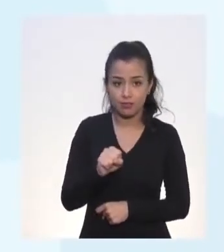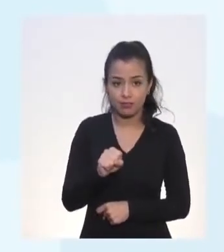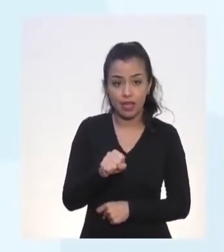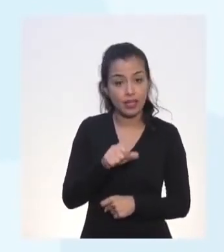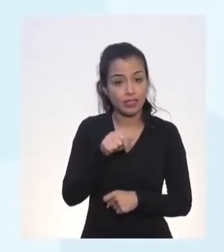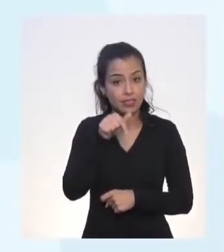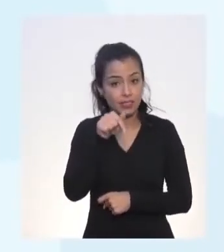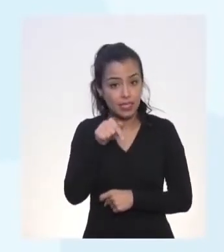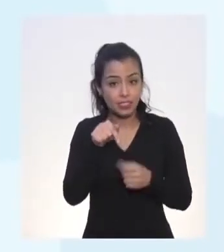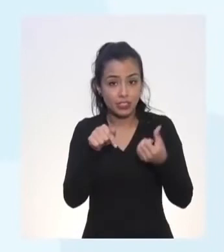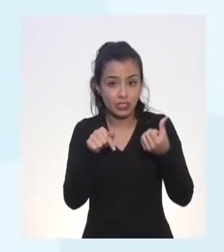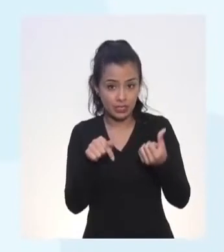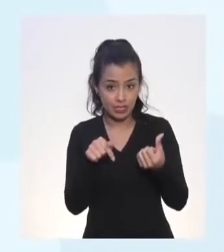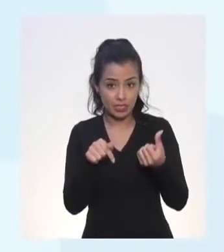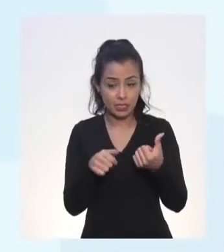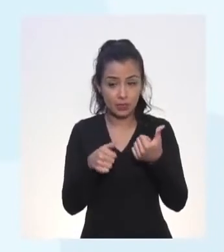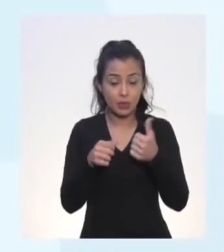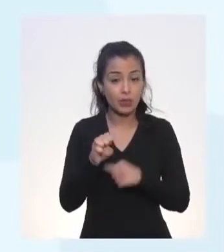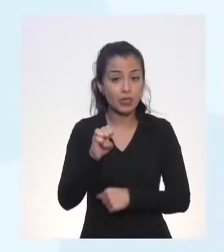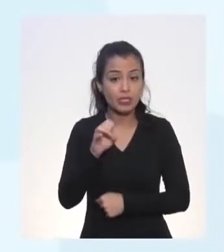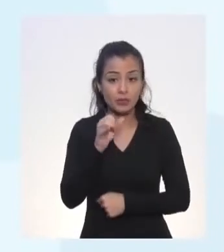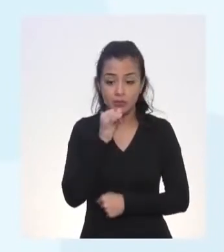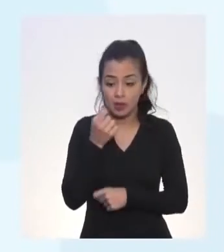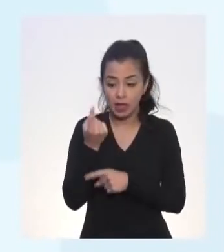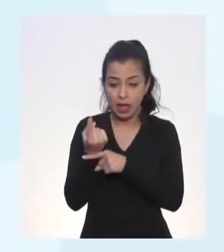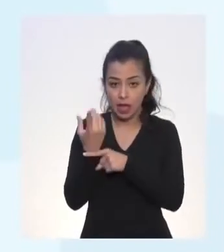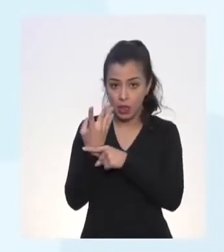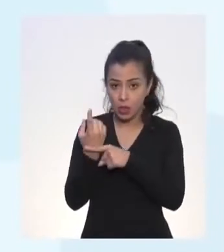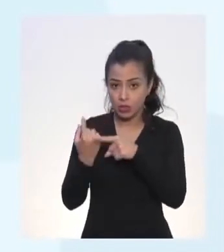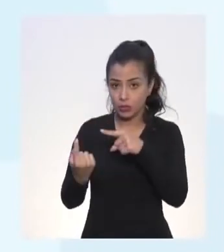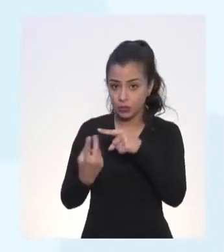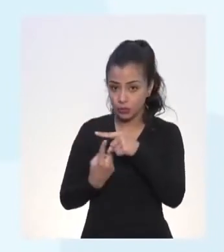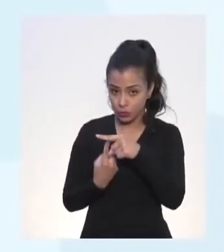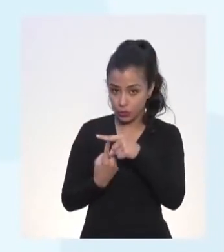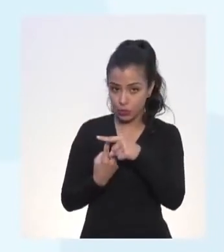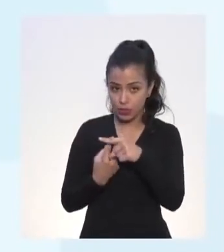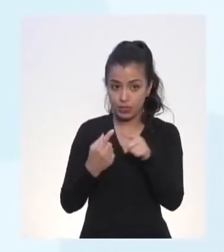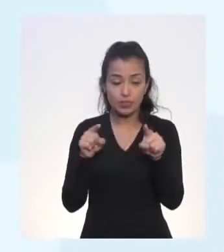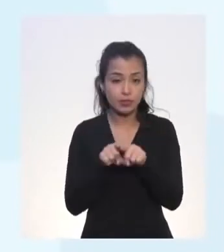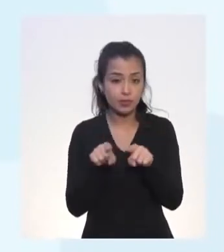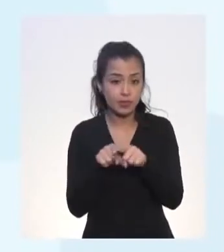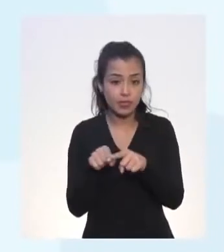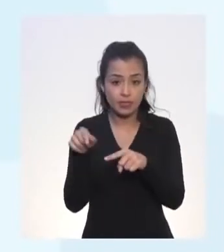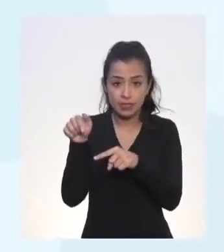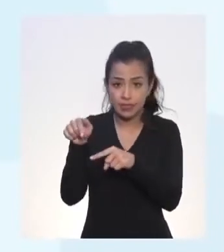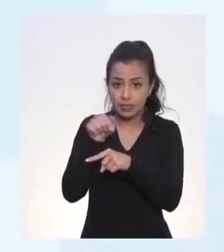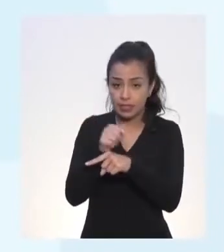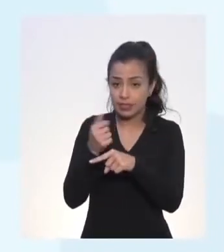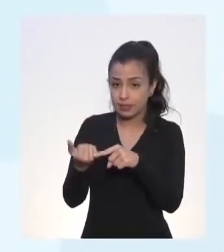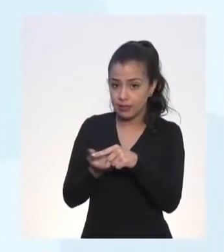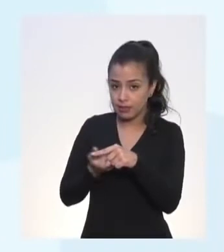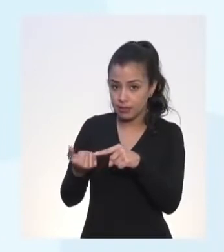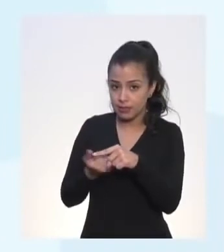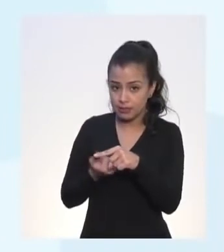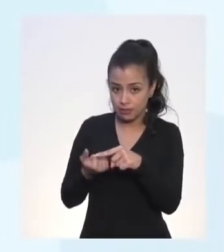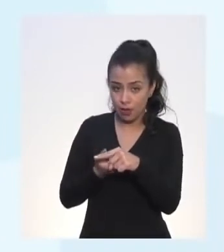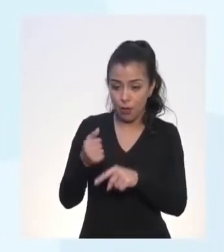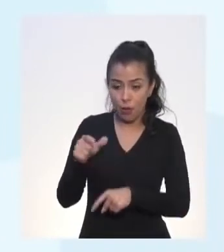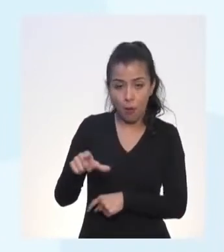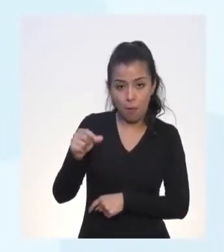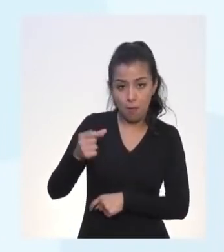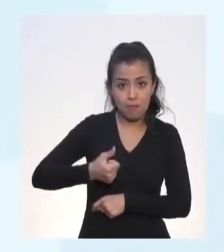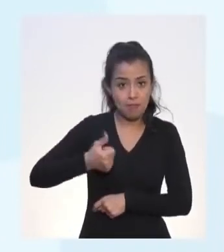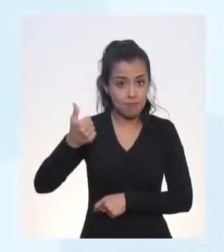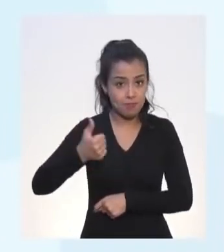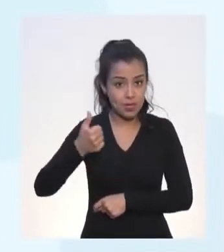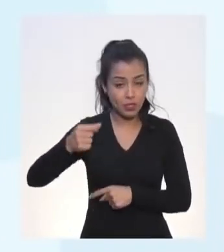Ou seja, 14 sobre 12, tá? E 77 sobre 66, tá? A opção no primeiro caso de